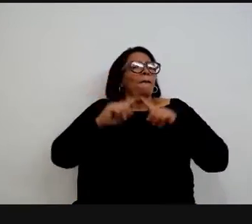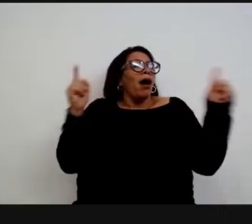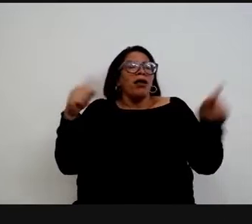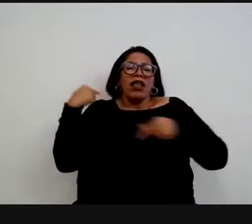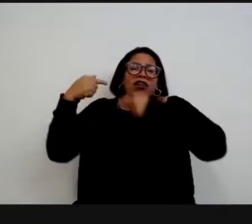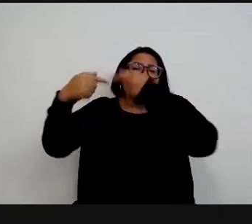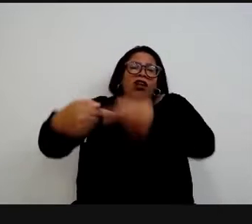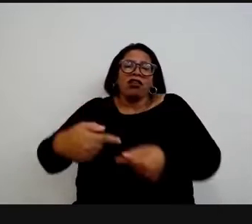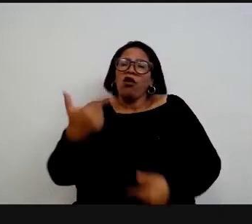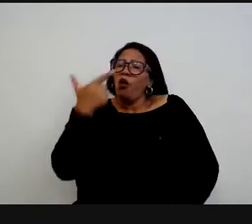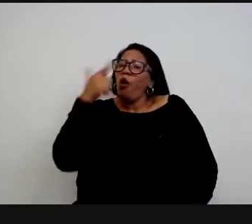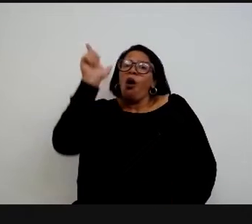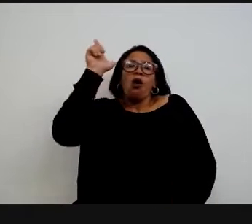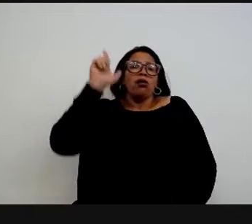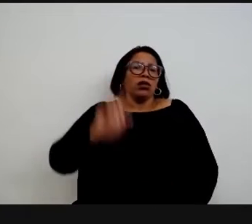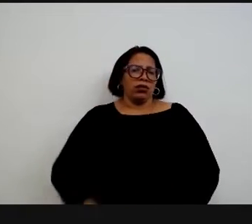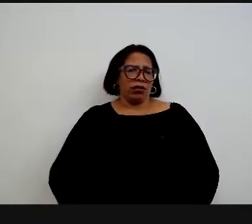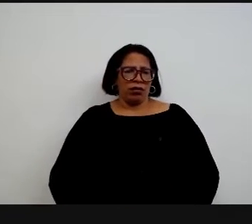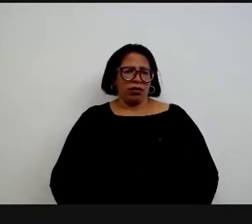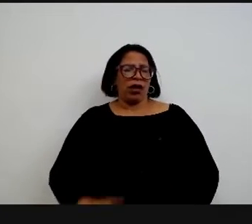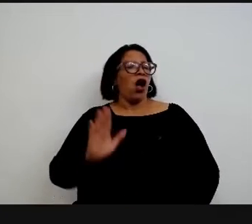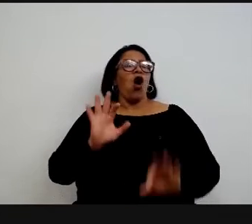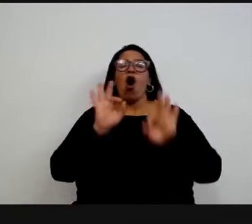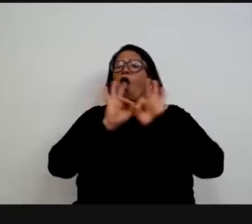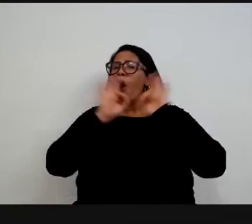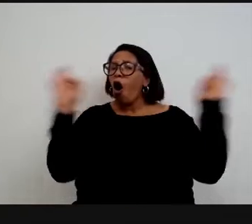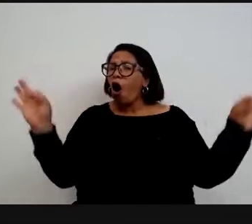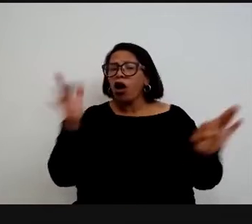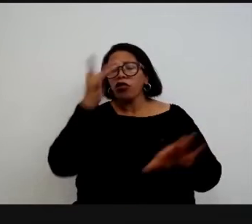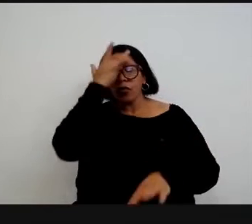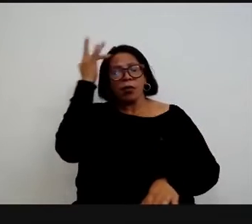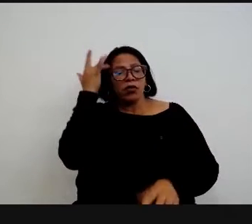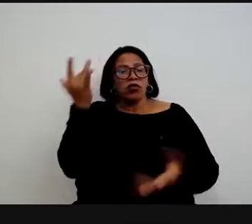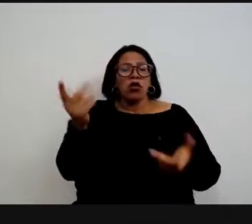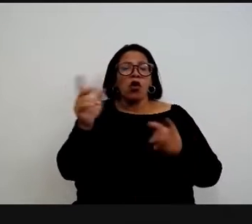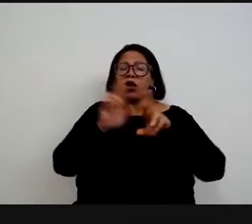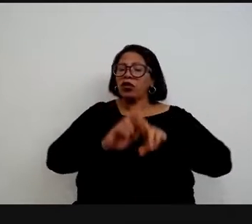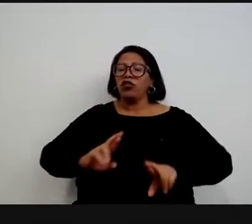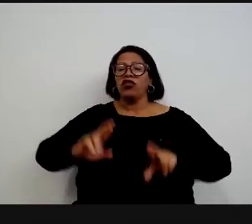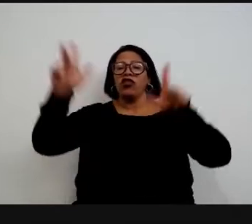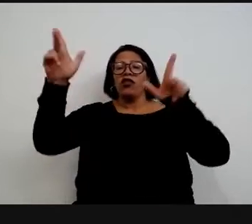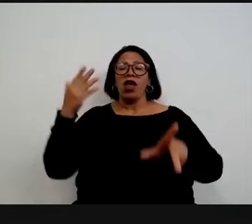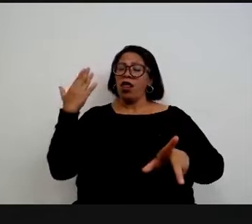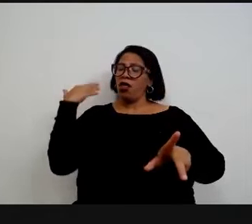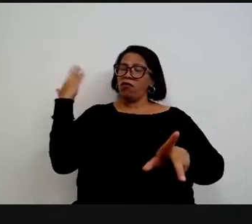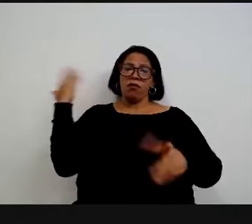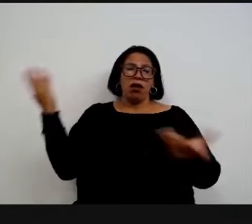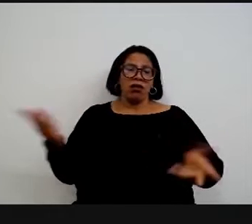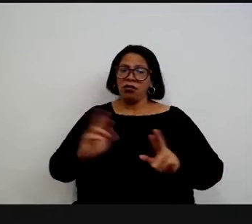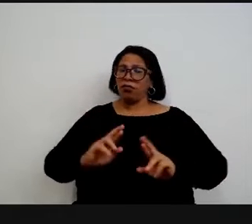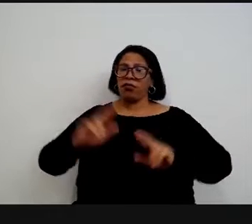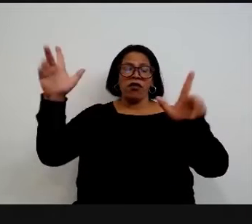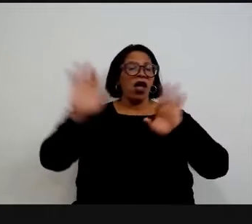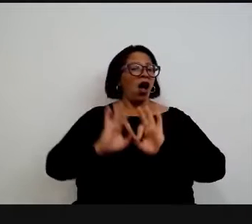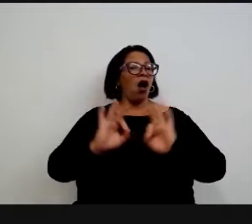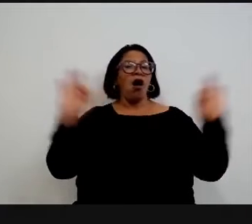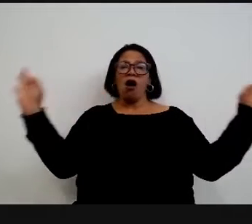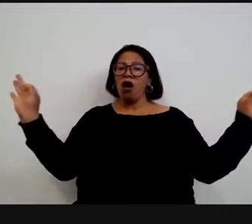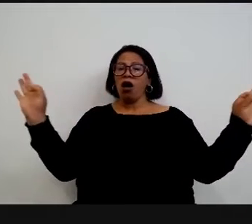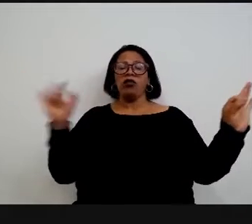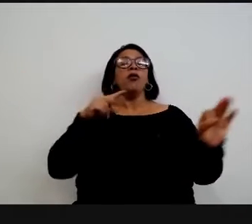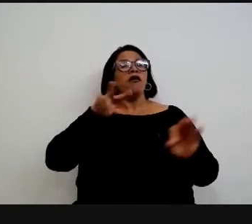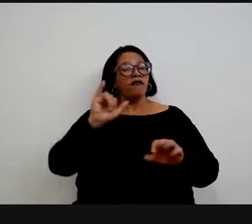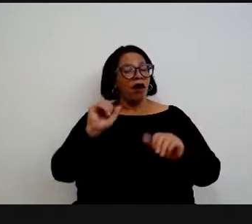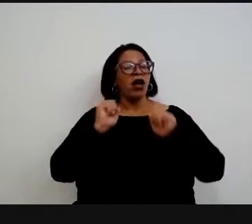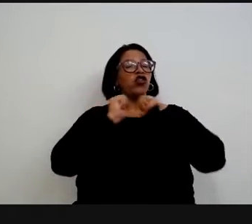geração. E ótimo que tem pessoas fazendo coisas da forma diferente do que a gente fazia, né? E aí a gente